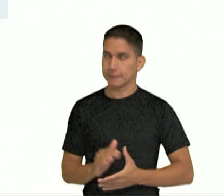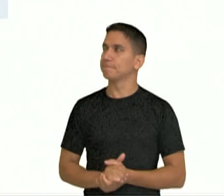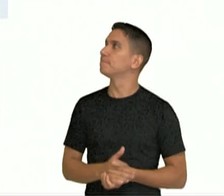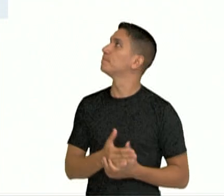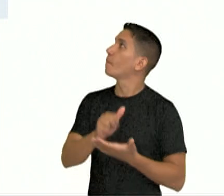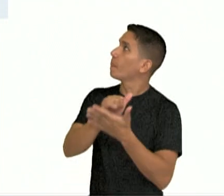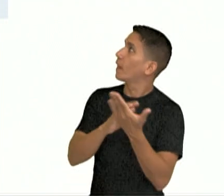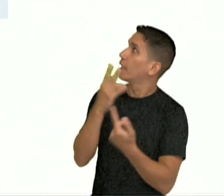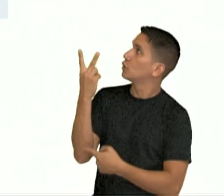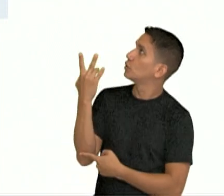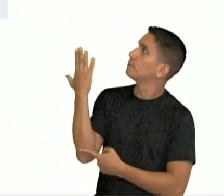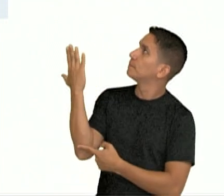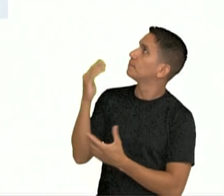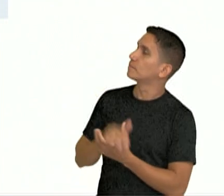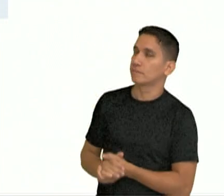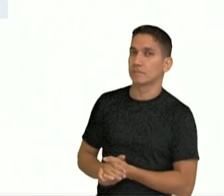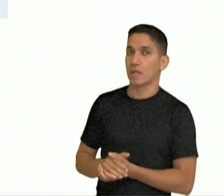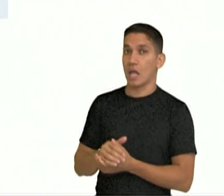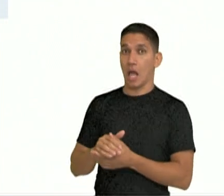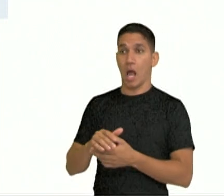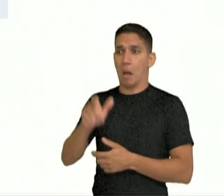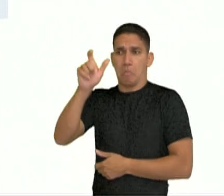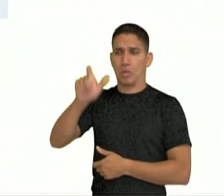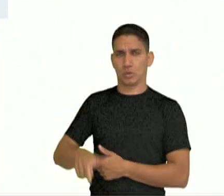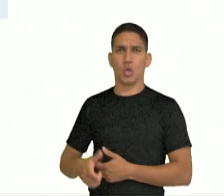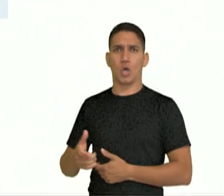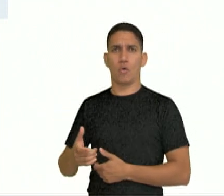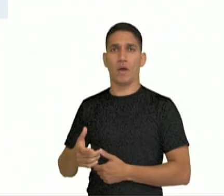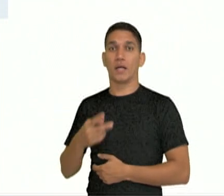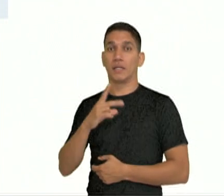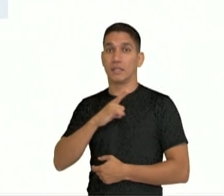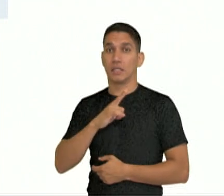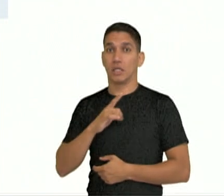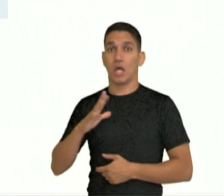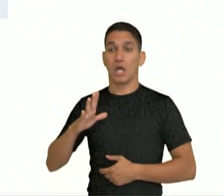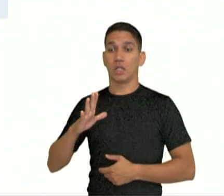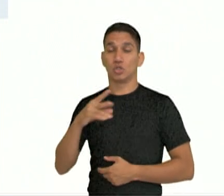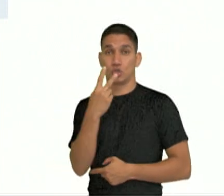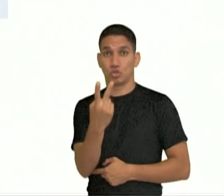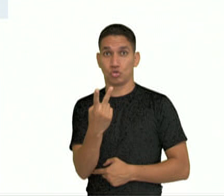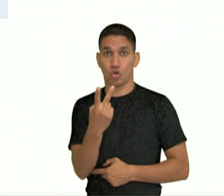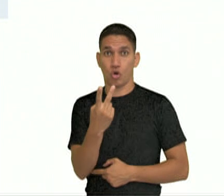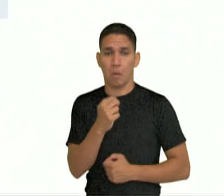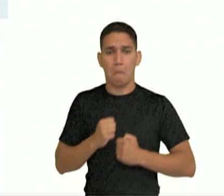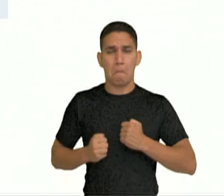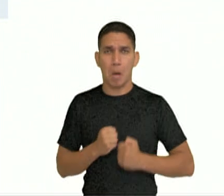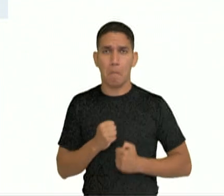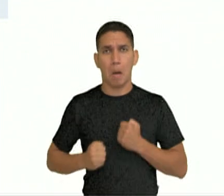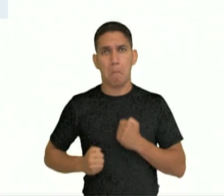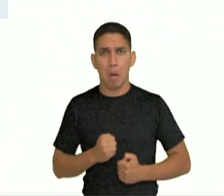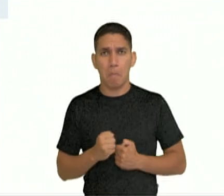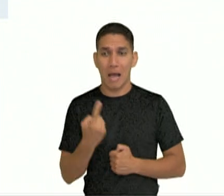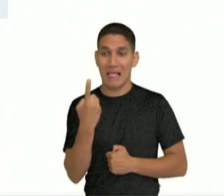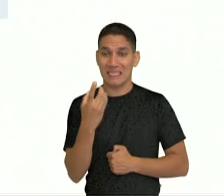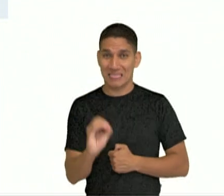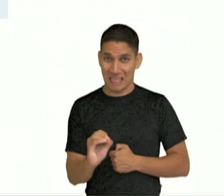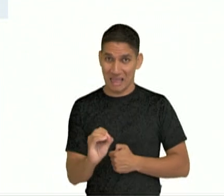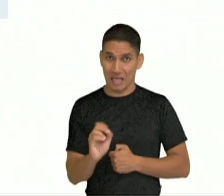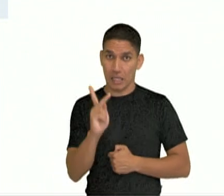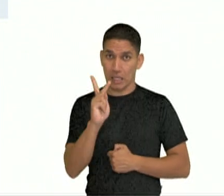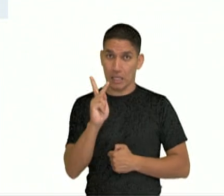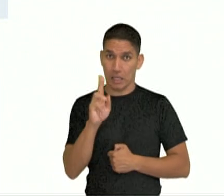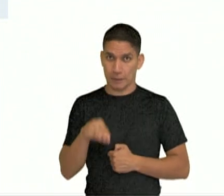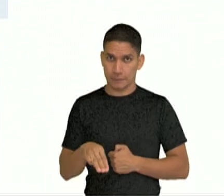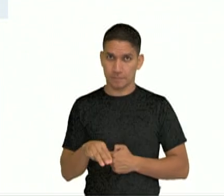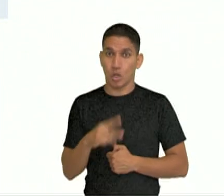2. Um treinador tem dois atletas na corrida de 10 quilômetros, conforme a tabela